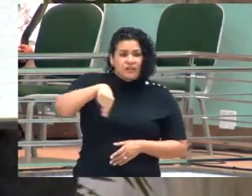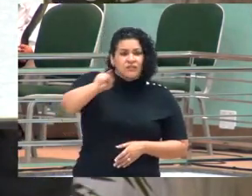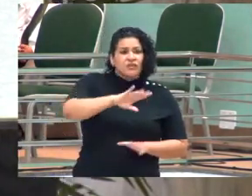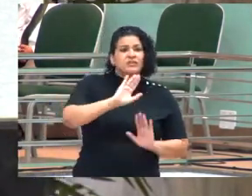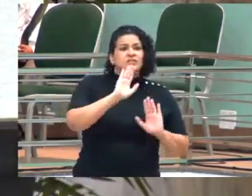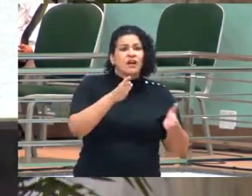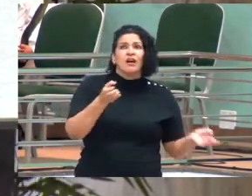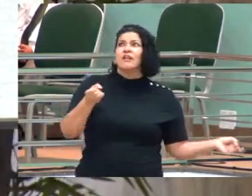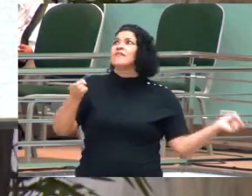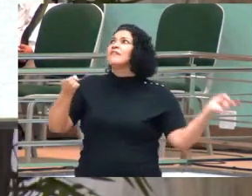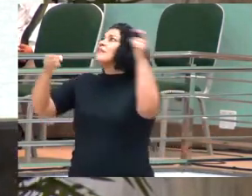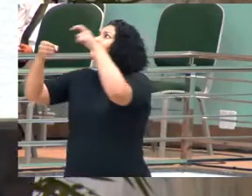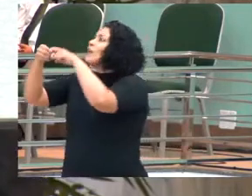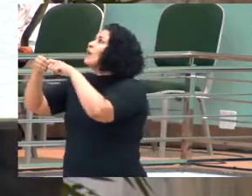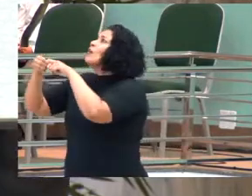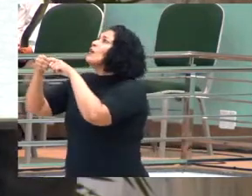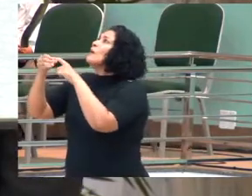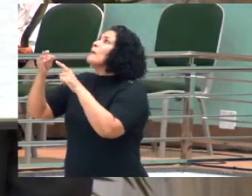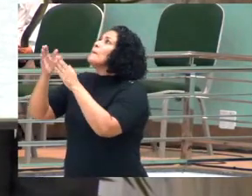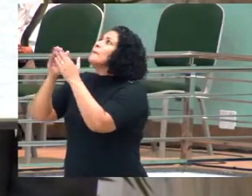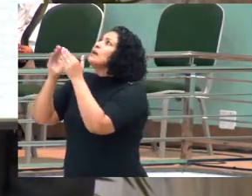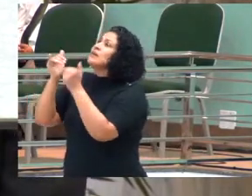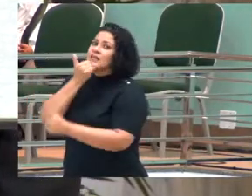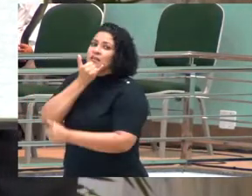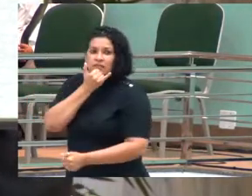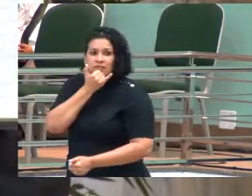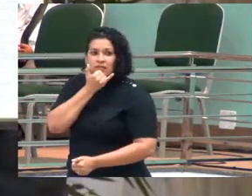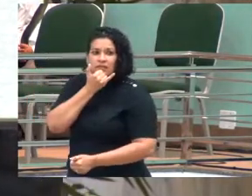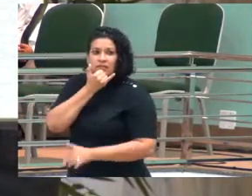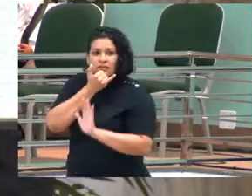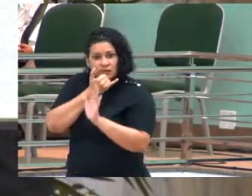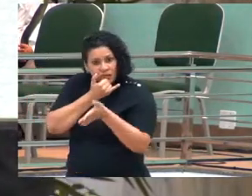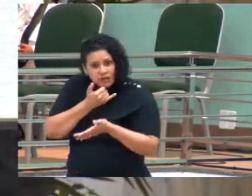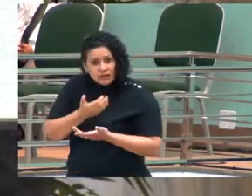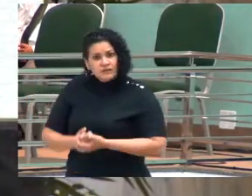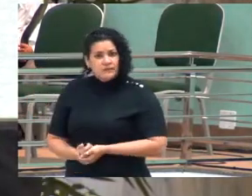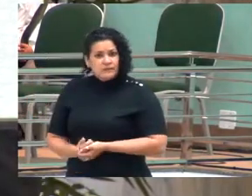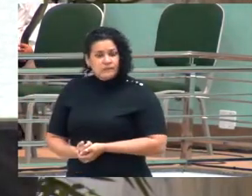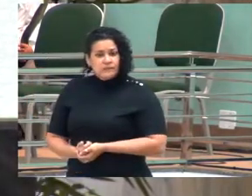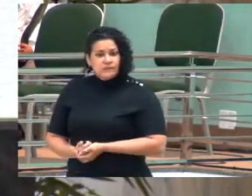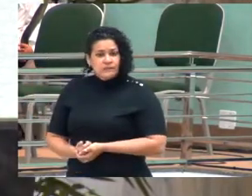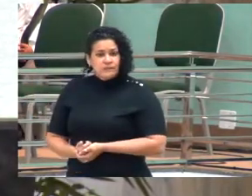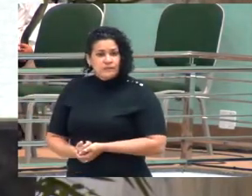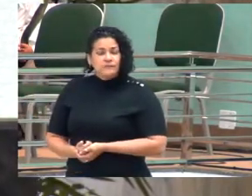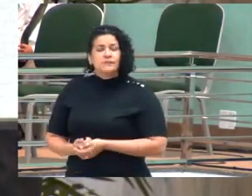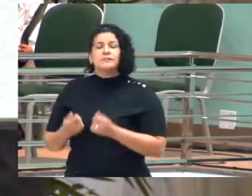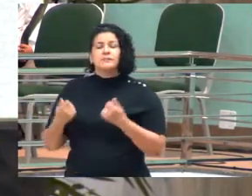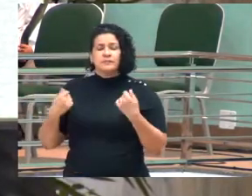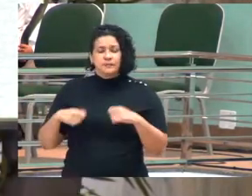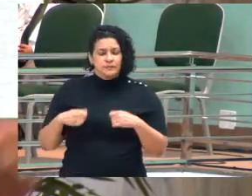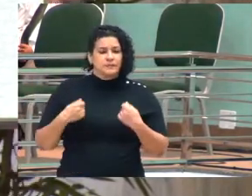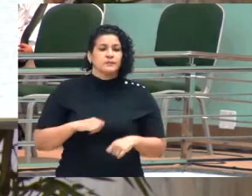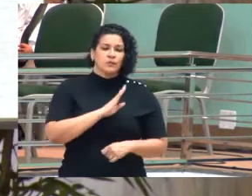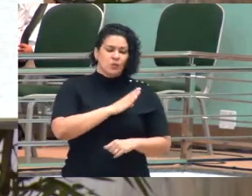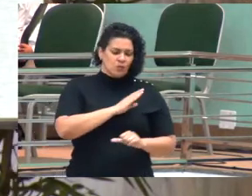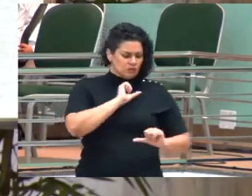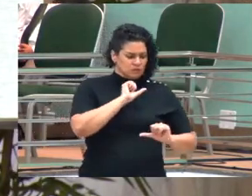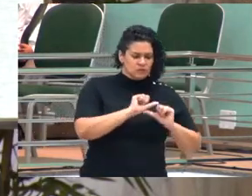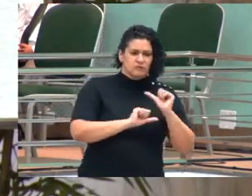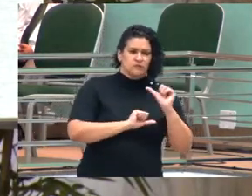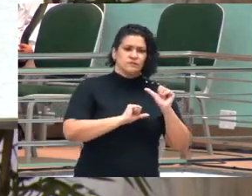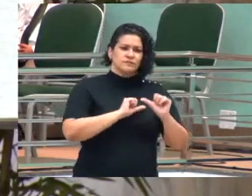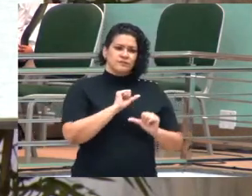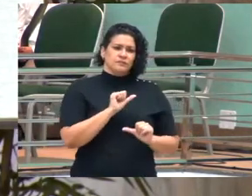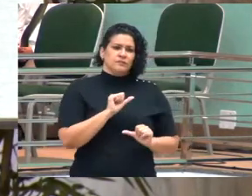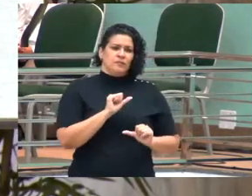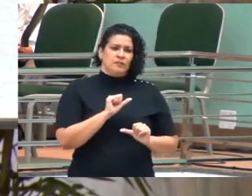Cristo, para a salvação e o perdão dos seus pecados? Converter-se é